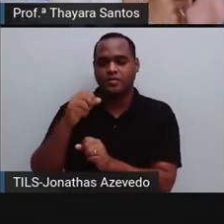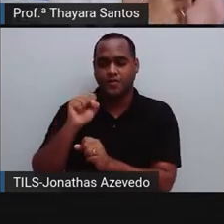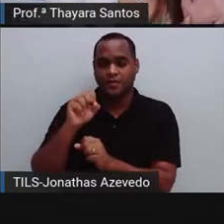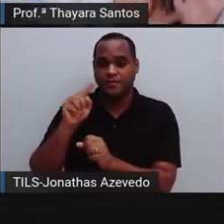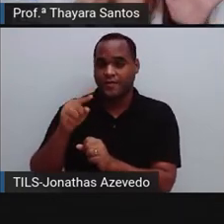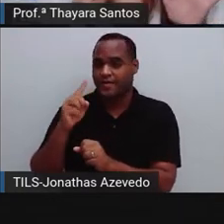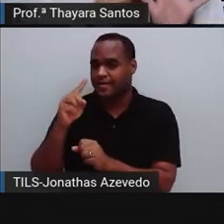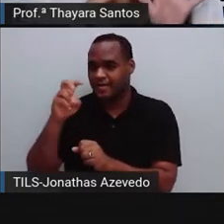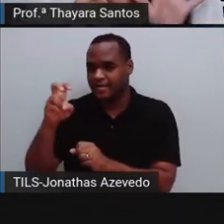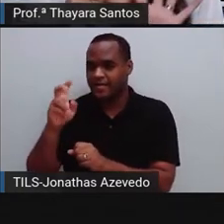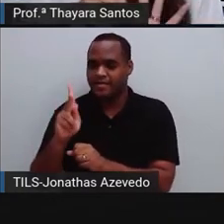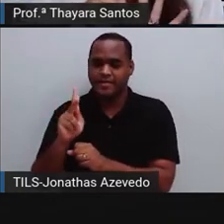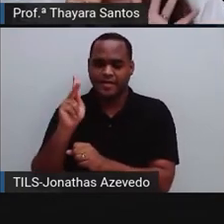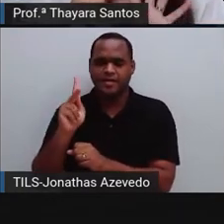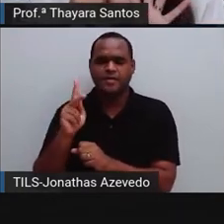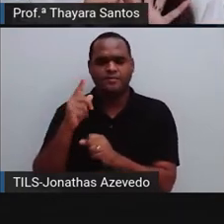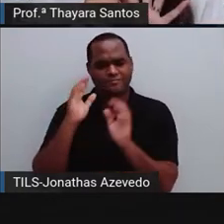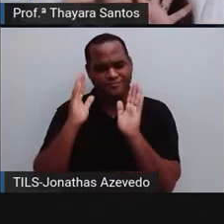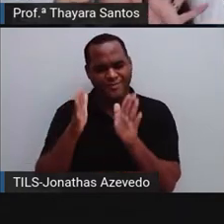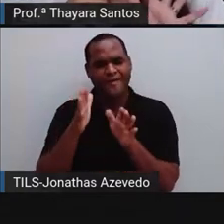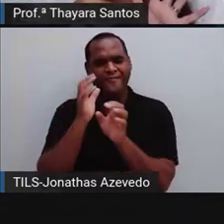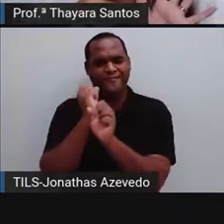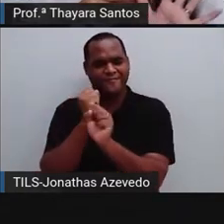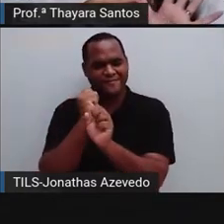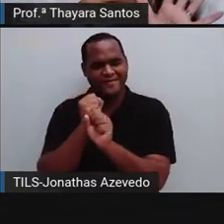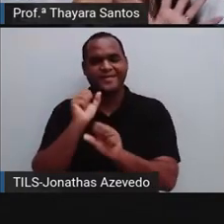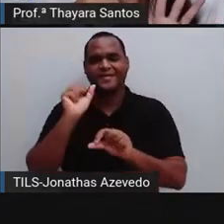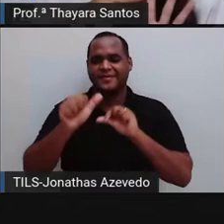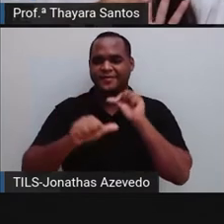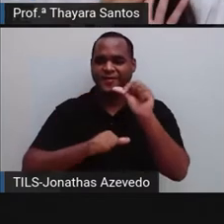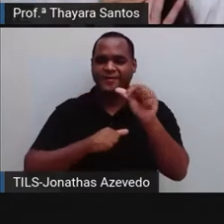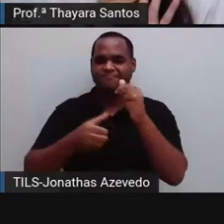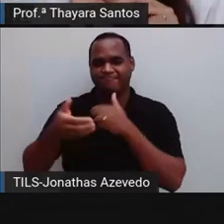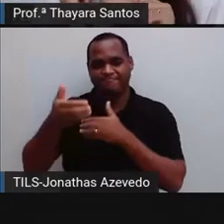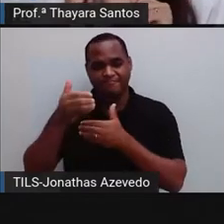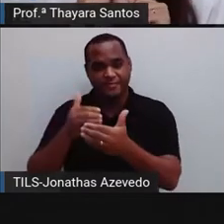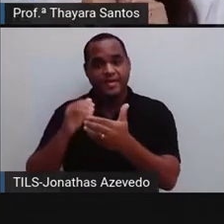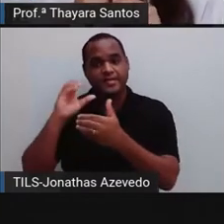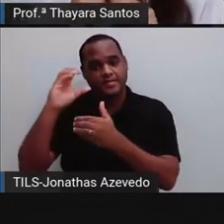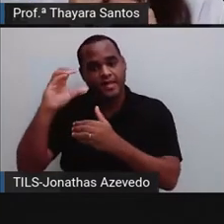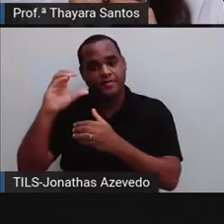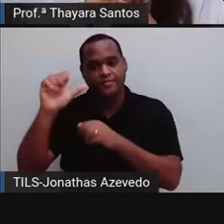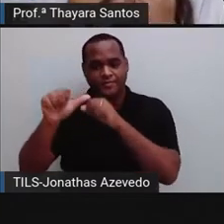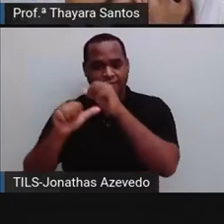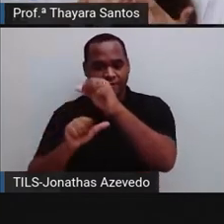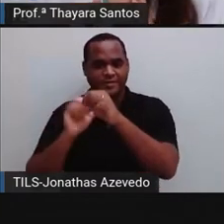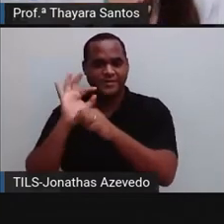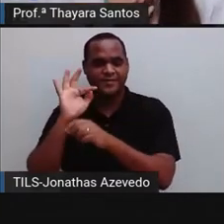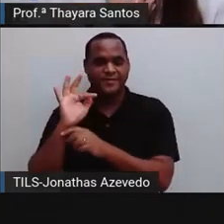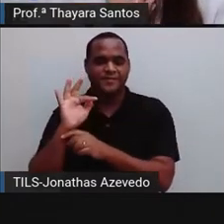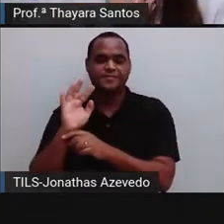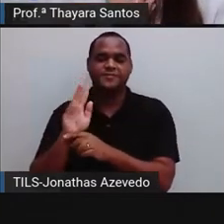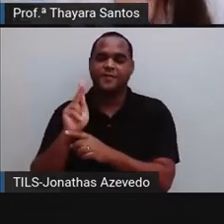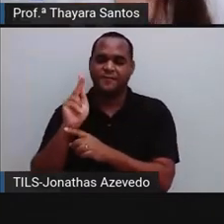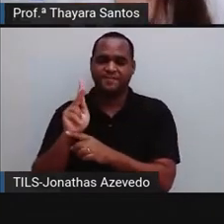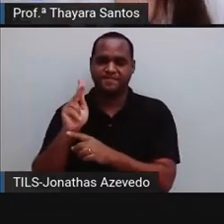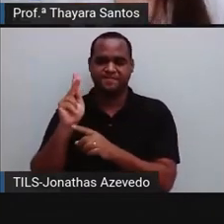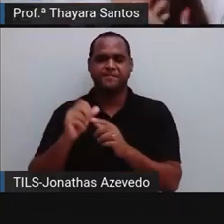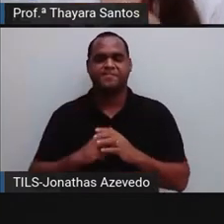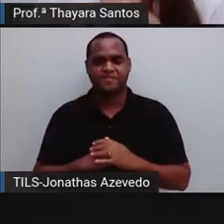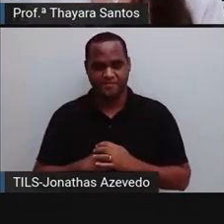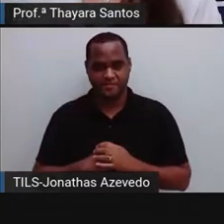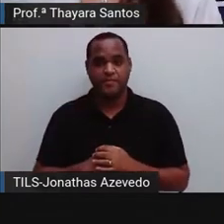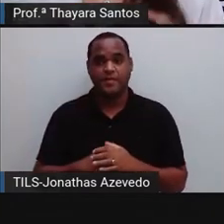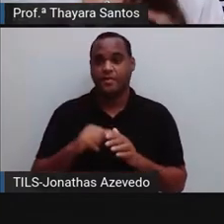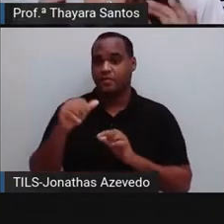278,15 Kelvin. Pronto, já fiz a continha, transformei Celsius em Kelvin. Se eu quiser transformar Kelvin